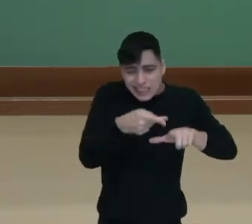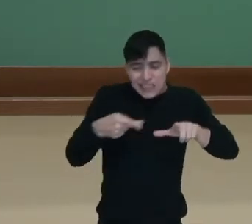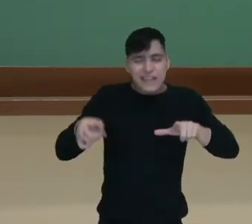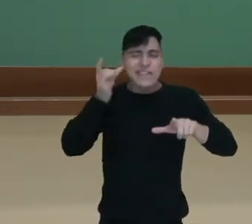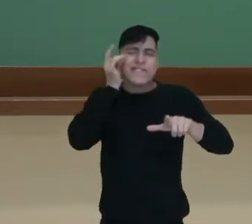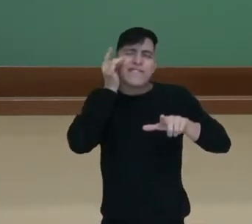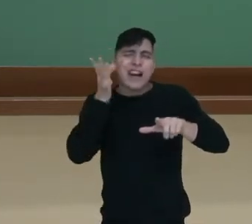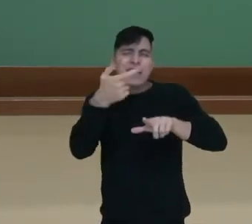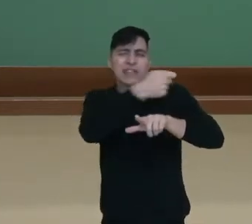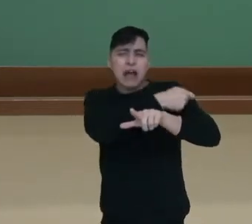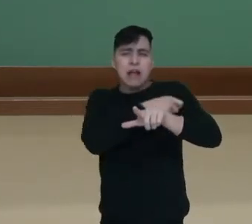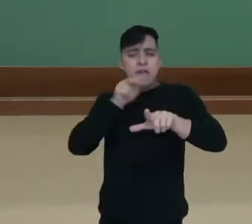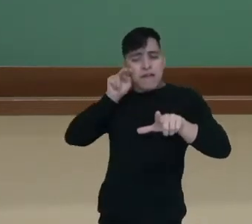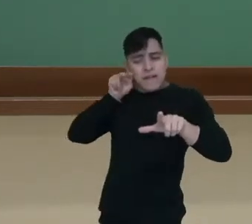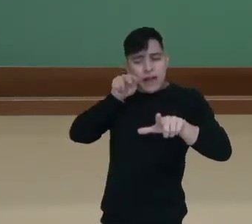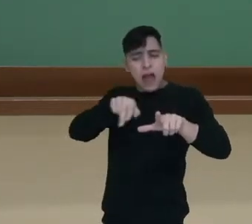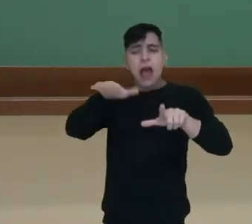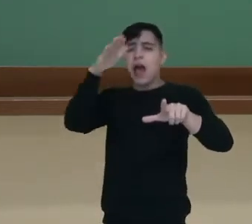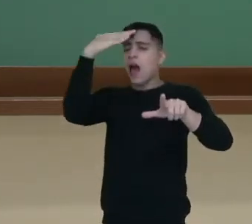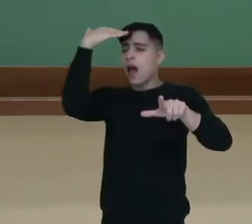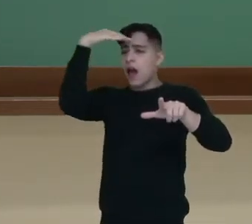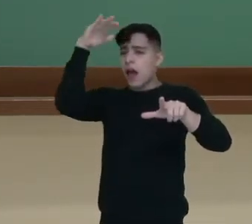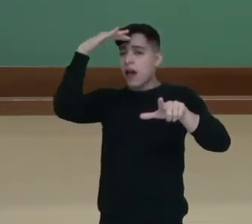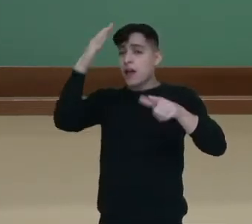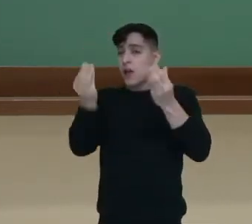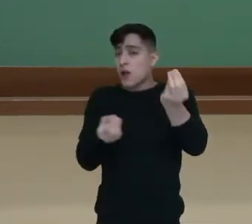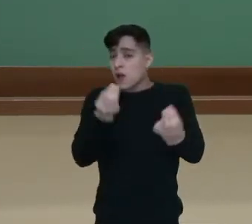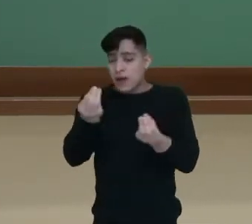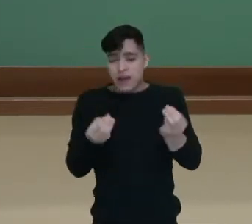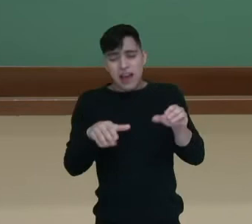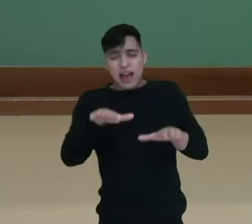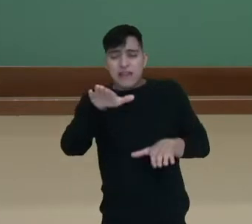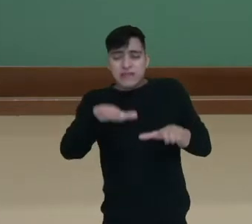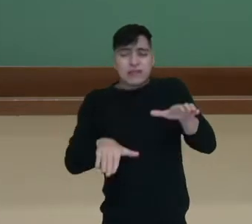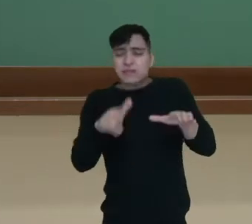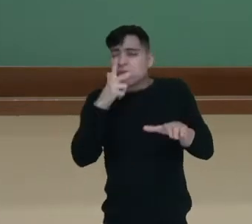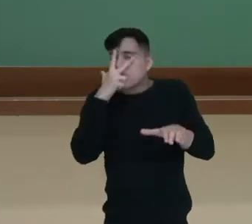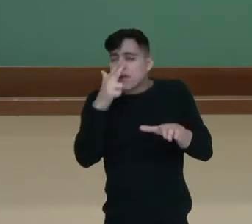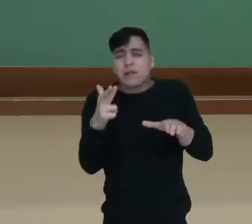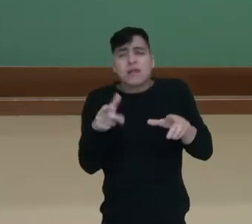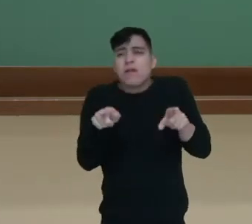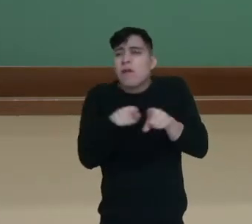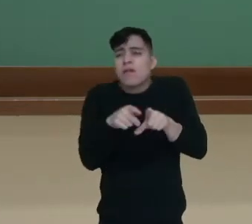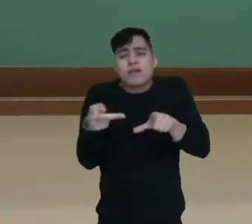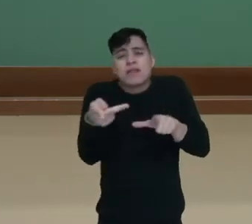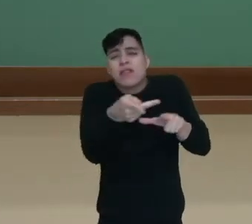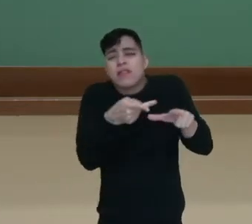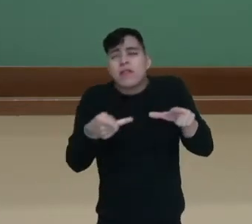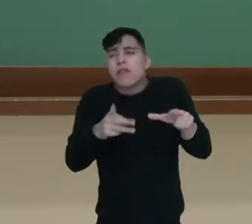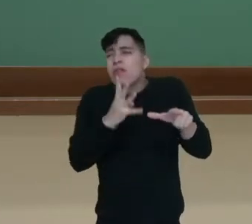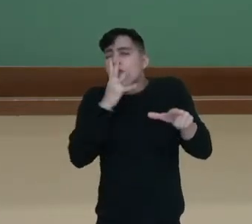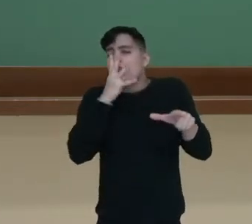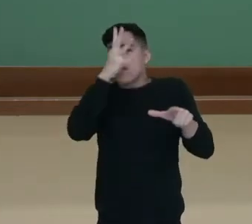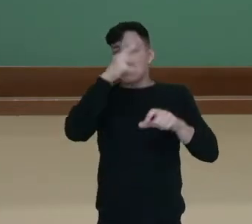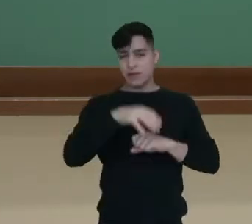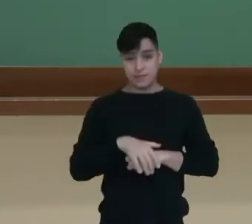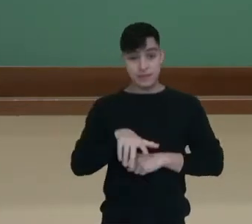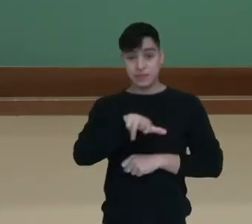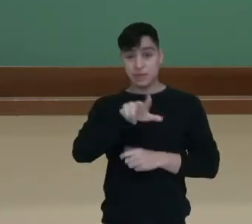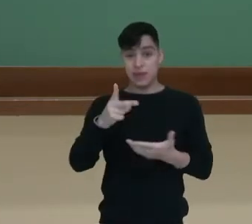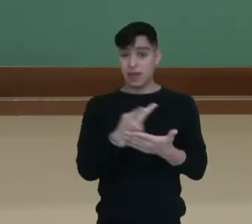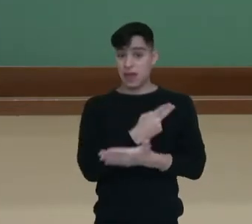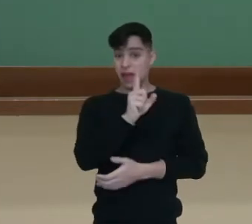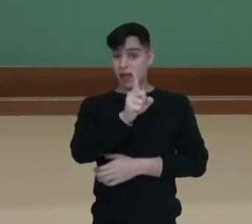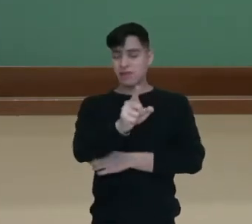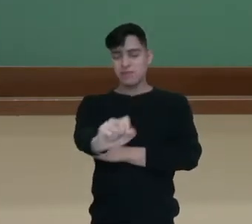Para que o aluno possa ver, que a gente possa imaginar, nós fizemos às vezes alguns exageros, certo? Não é errado,